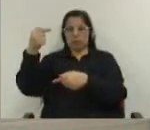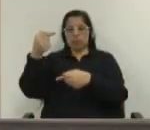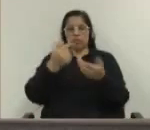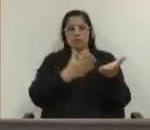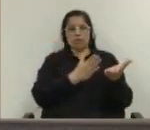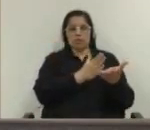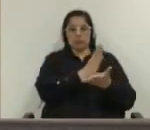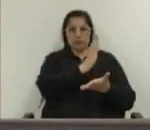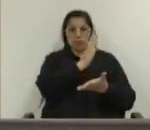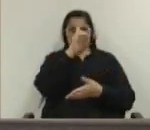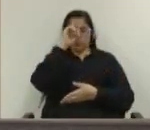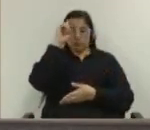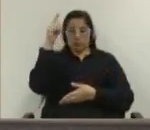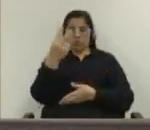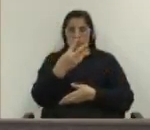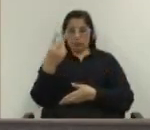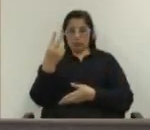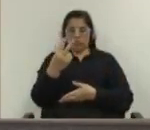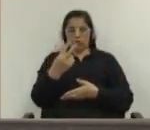dia